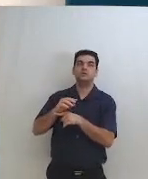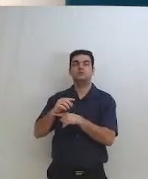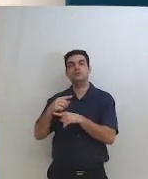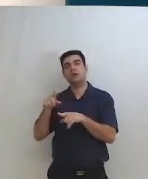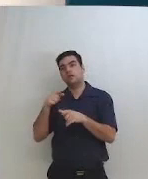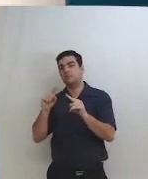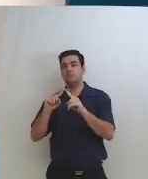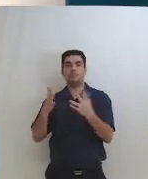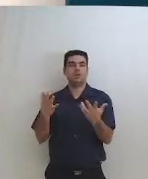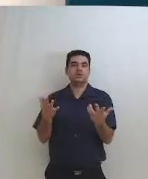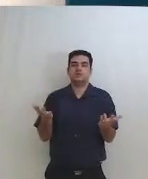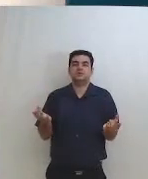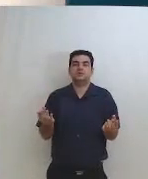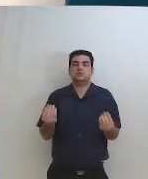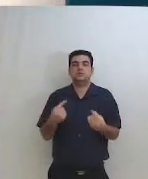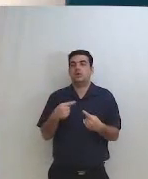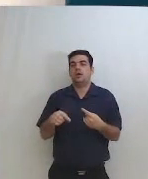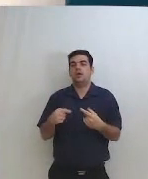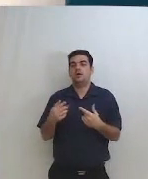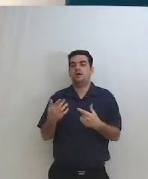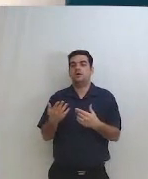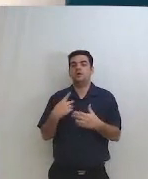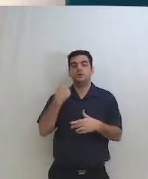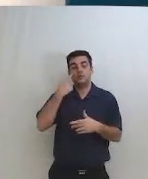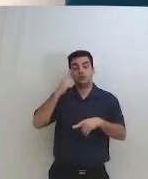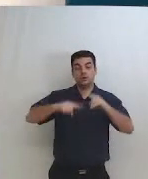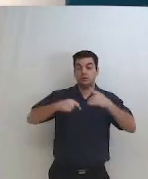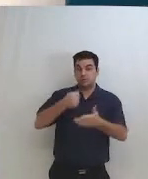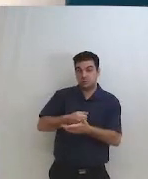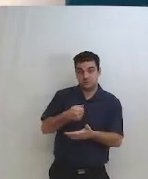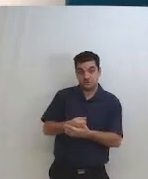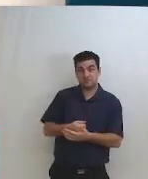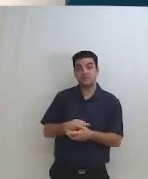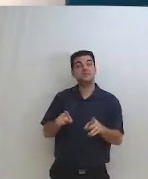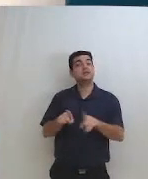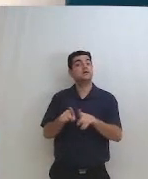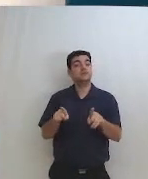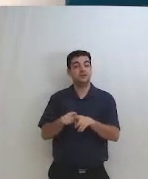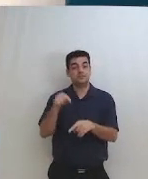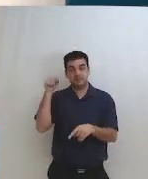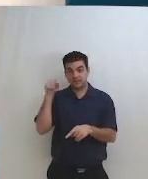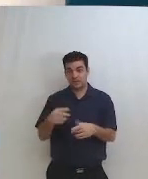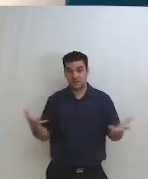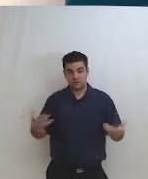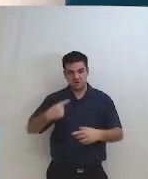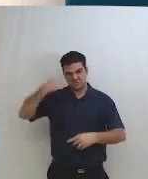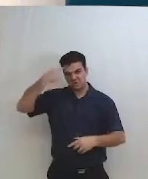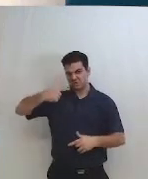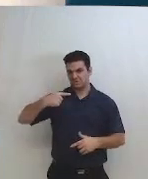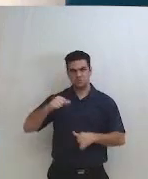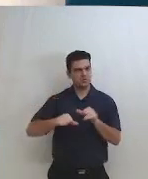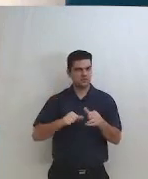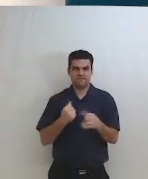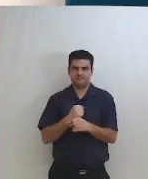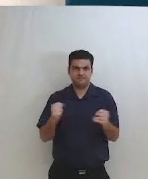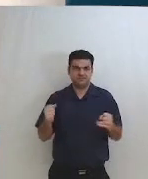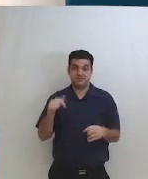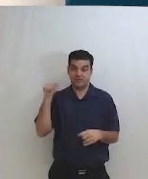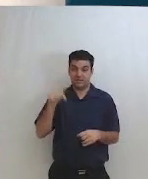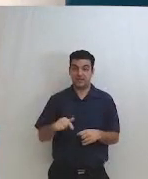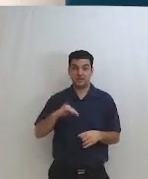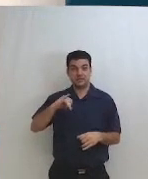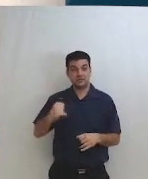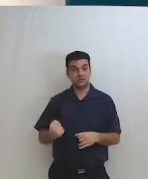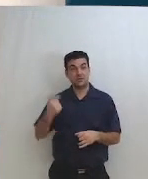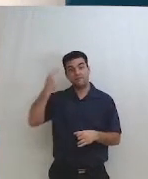aprofundada apreciação do material cognitivo, que não pode ser feito pela via mandamental. De fato, esse tribunal entende que a gravação ambiental realizada